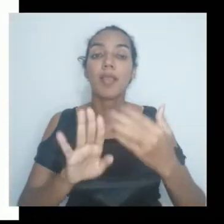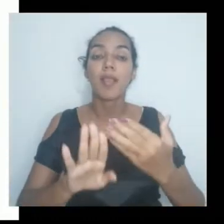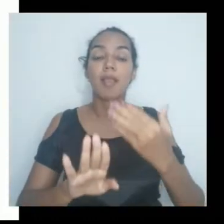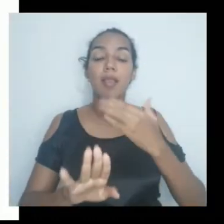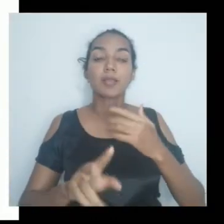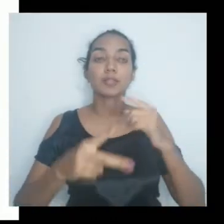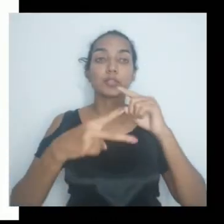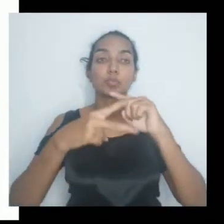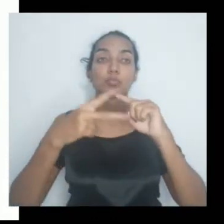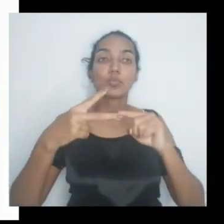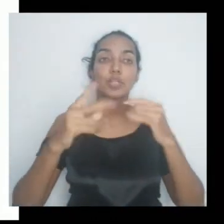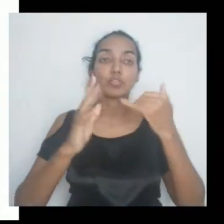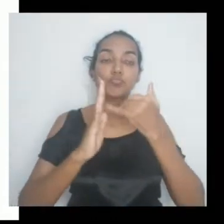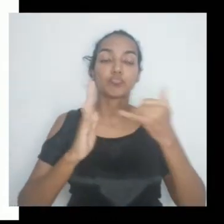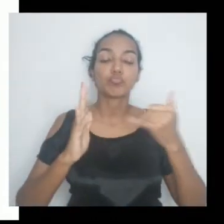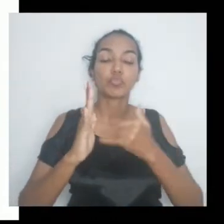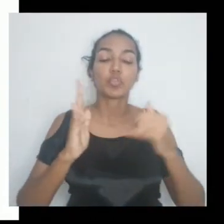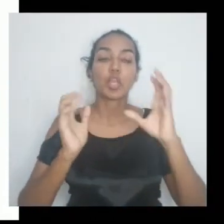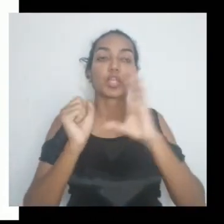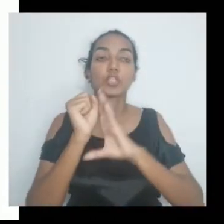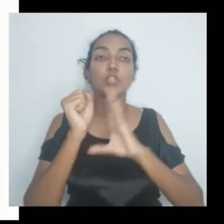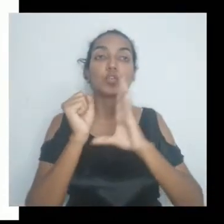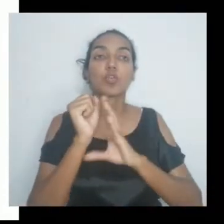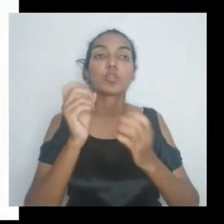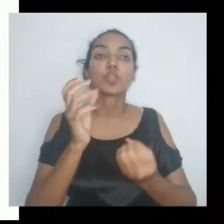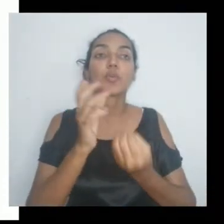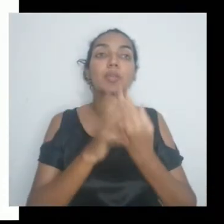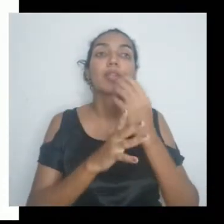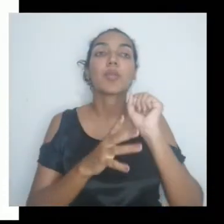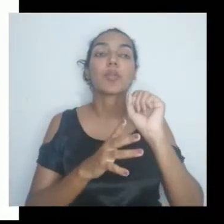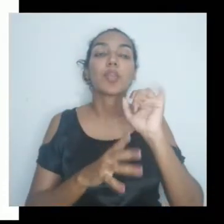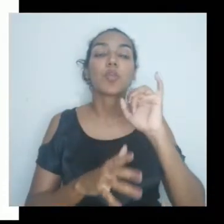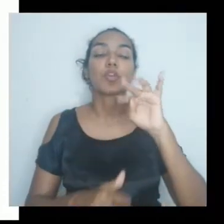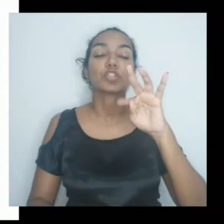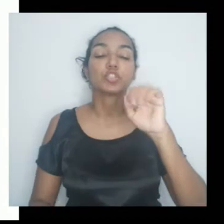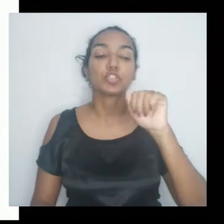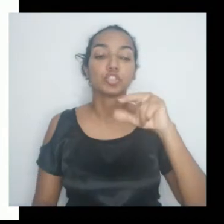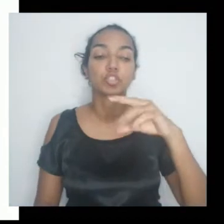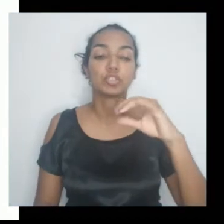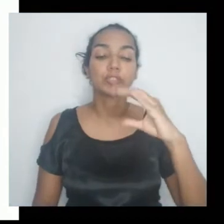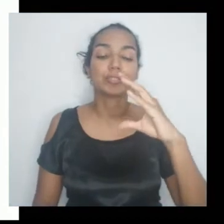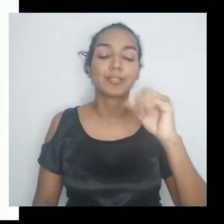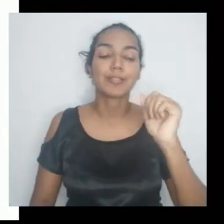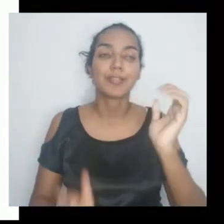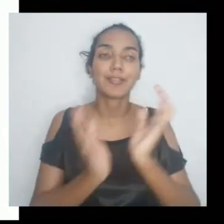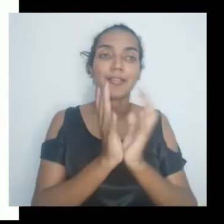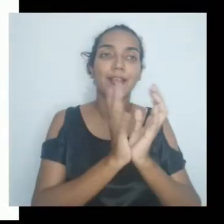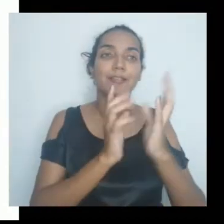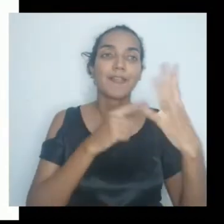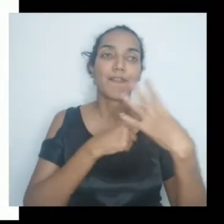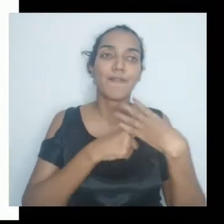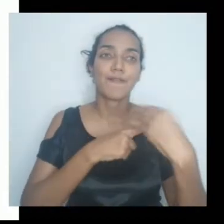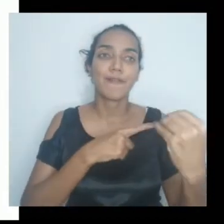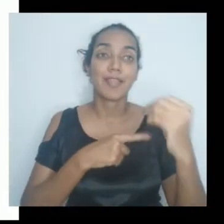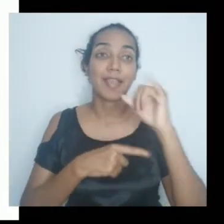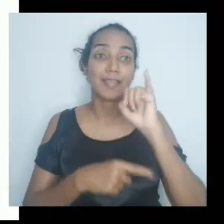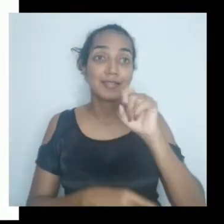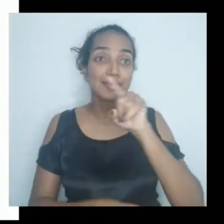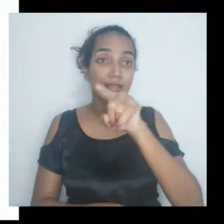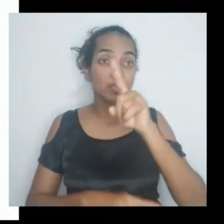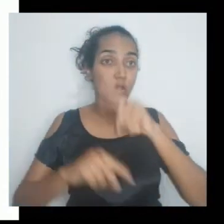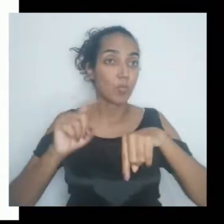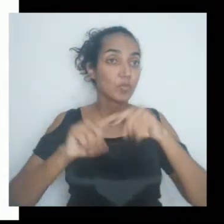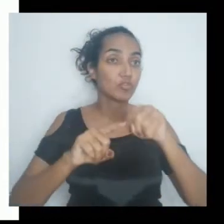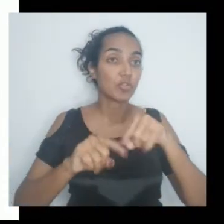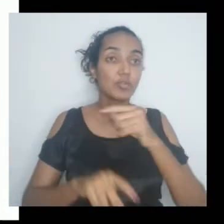criei uma instância de classe filha. Se esse objeto não fosse do tipo classe filha, eu teria um class cast exception.